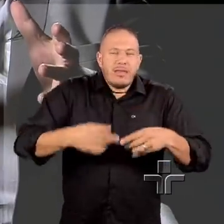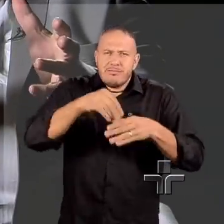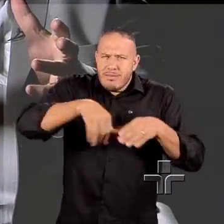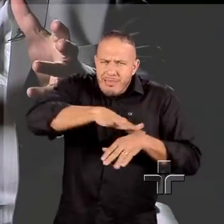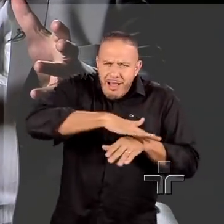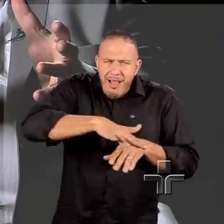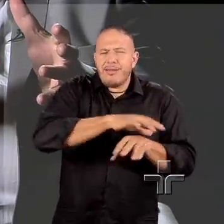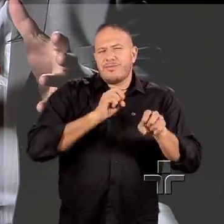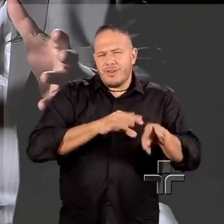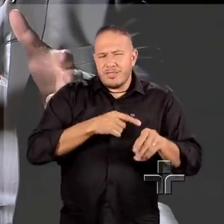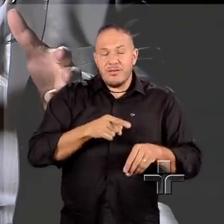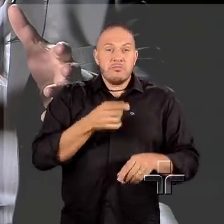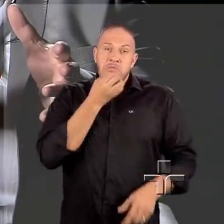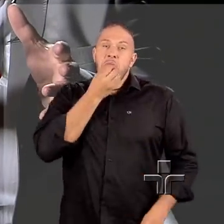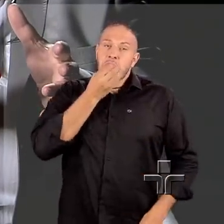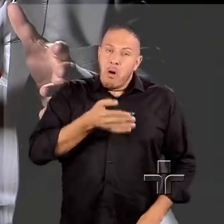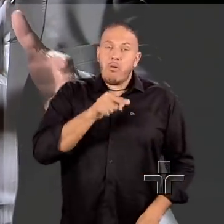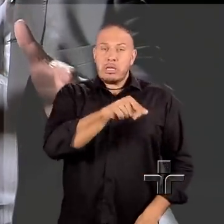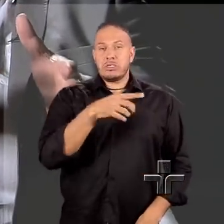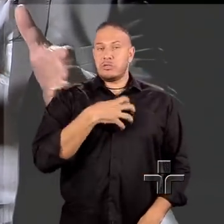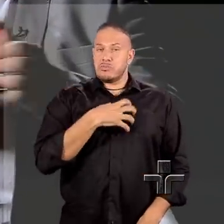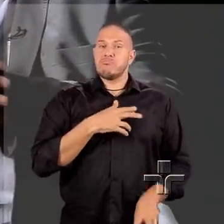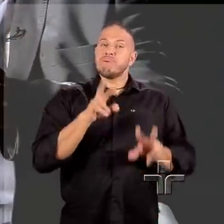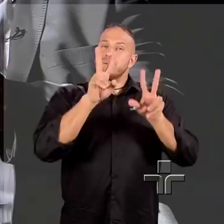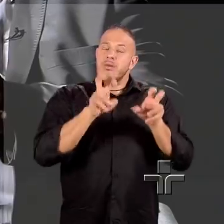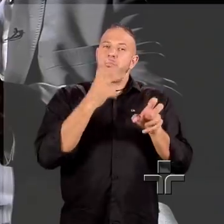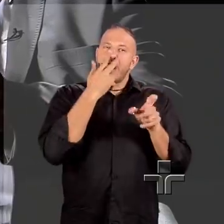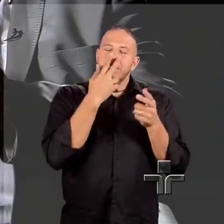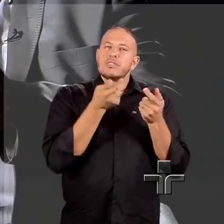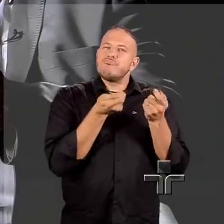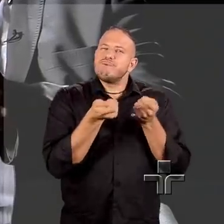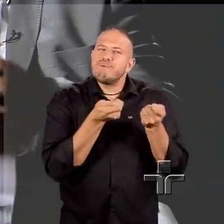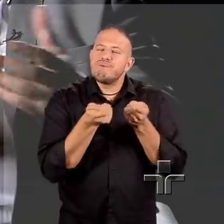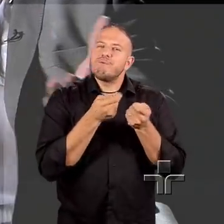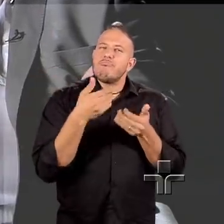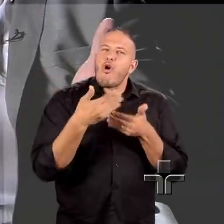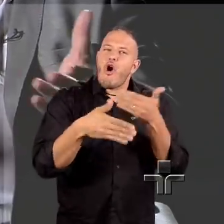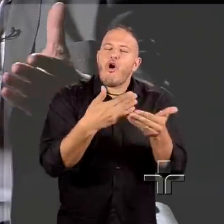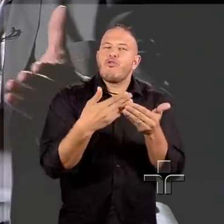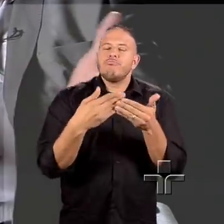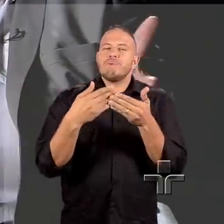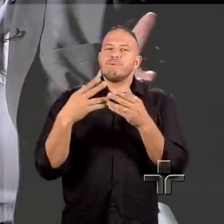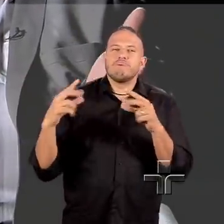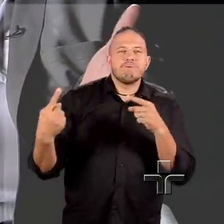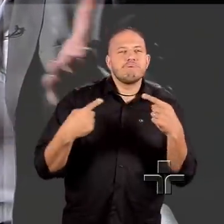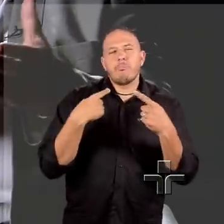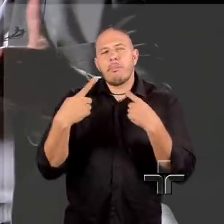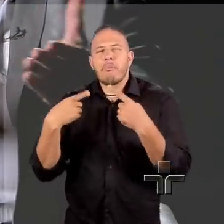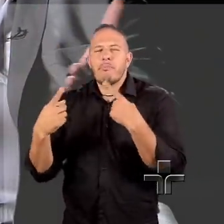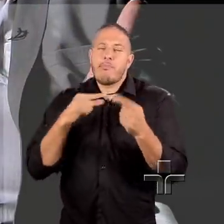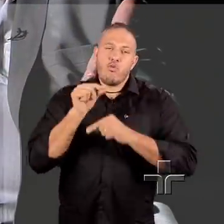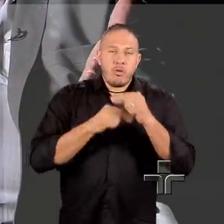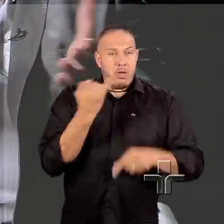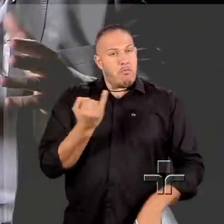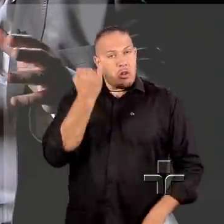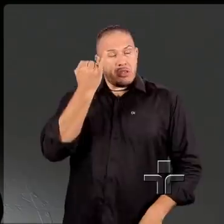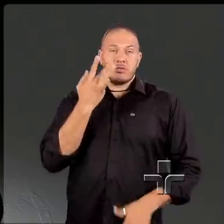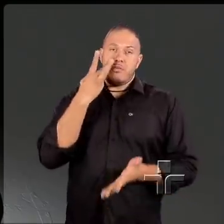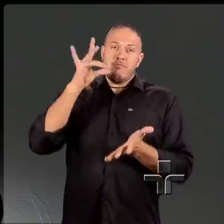bom foi que esse tipo de temática dirigiu um pouco o nosso diálogo em torno daquilo que importa